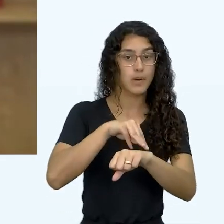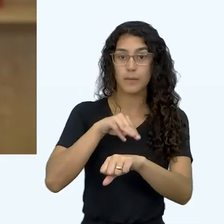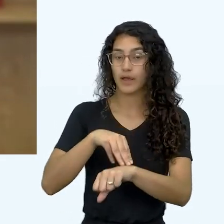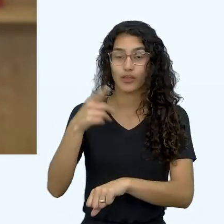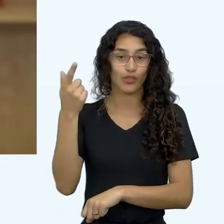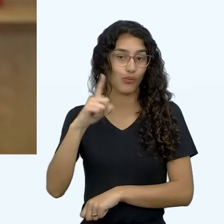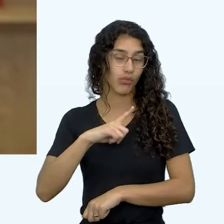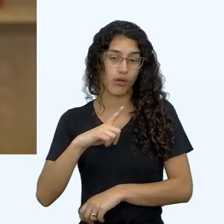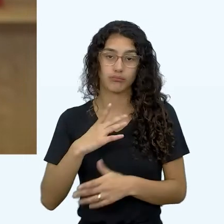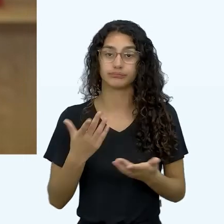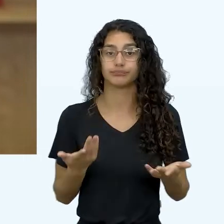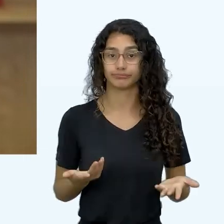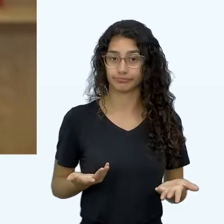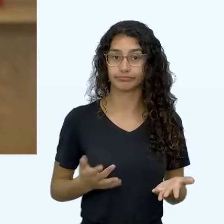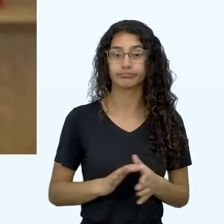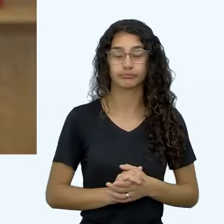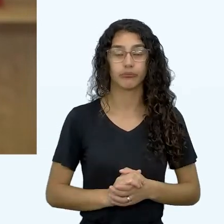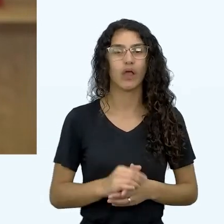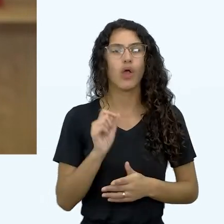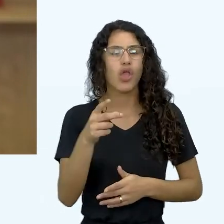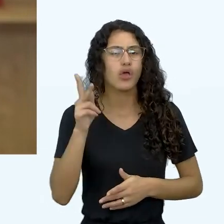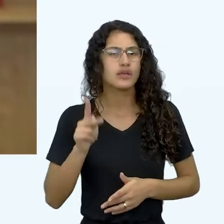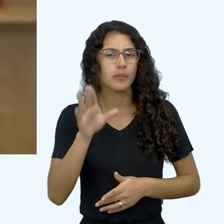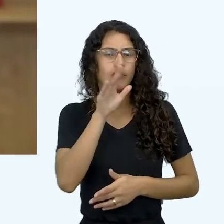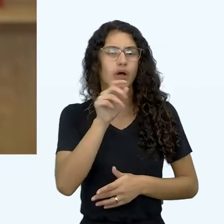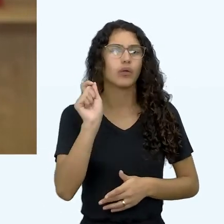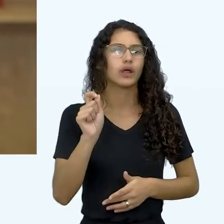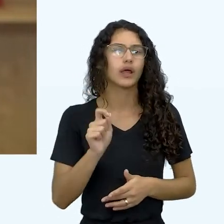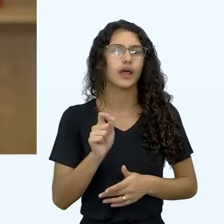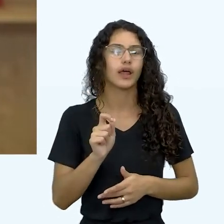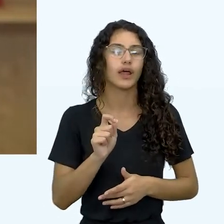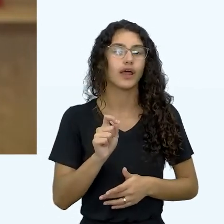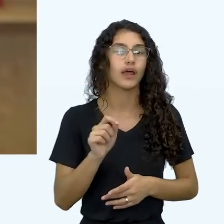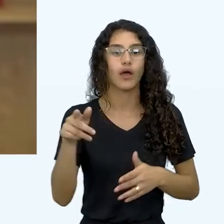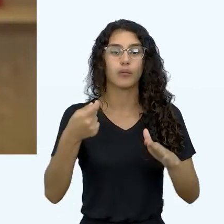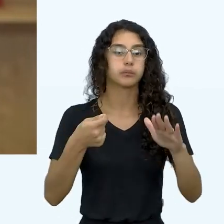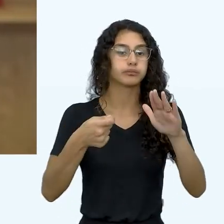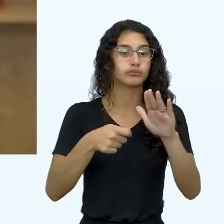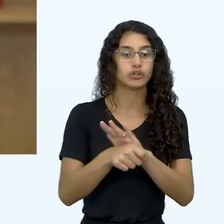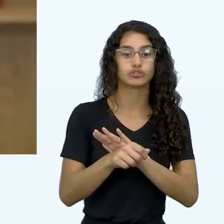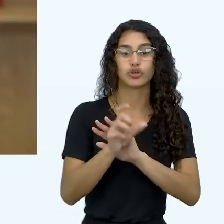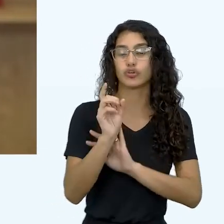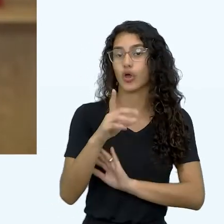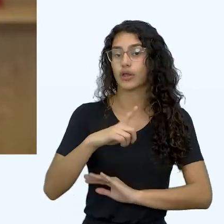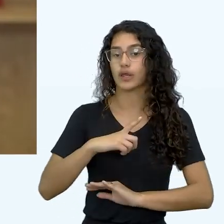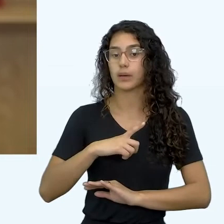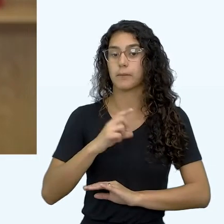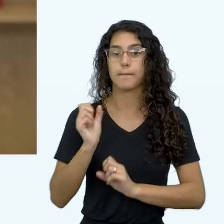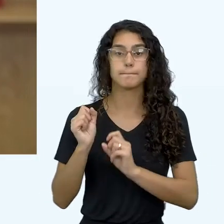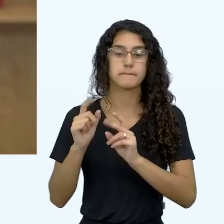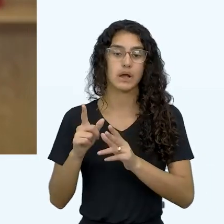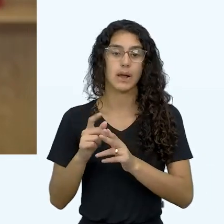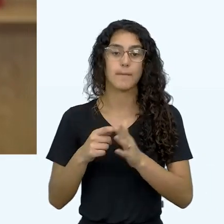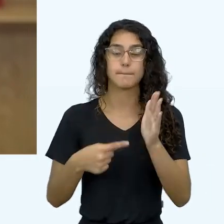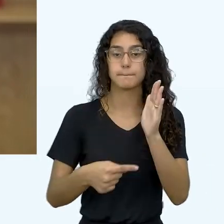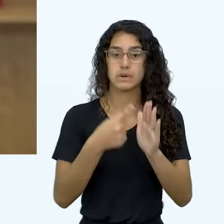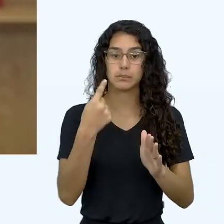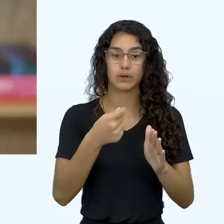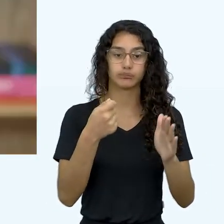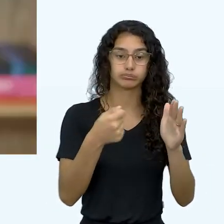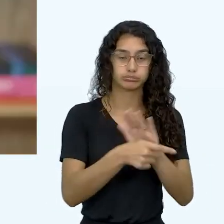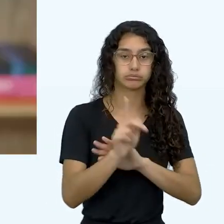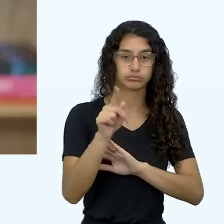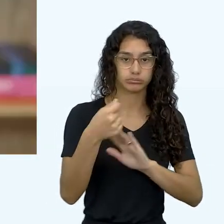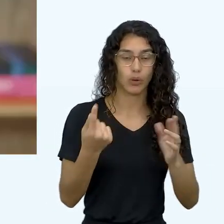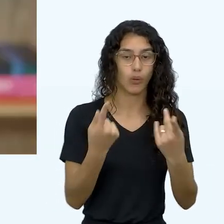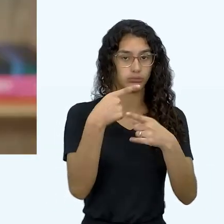você não vai ter. Não é? Então, o que eu sempre digo é, não deixe para investir o que sobra depois de gastar. Deixe para gastar o que sobra depois de investir.